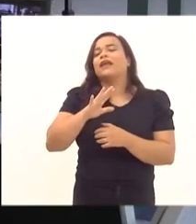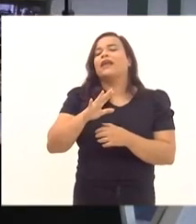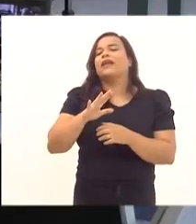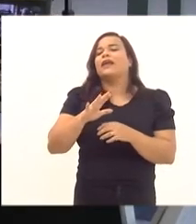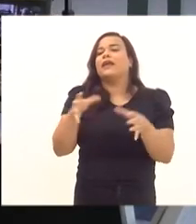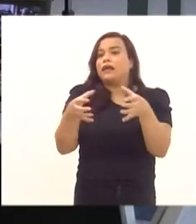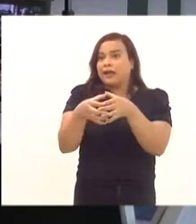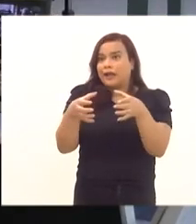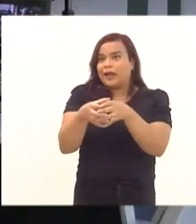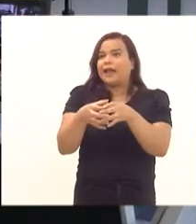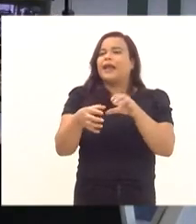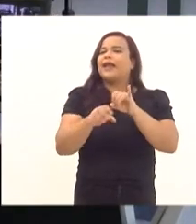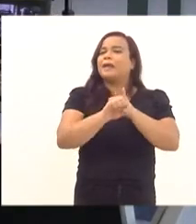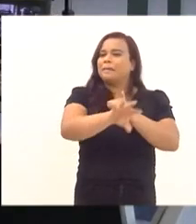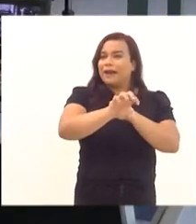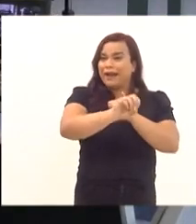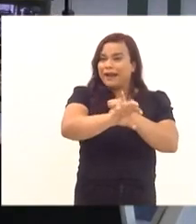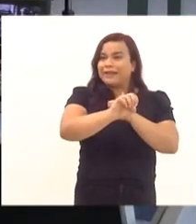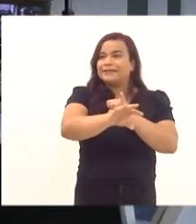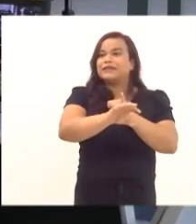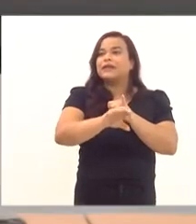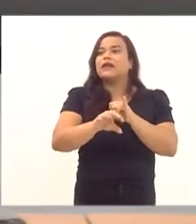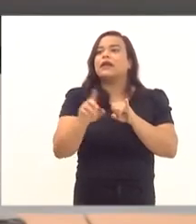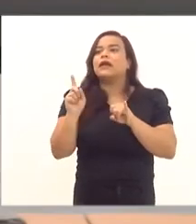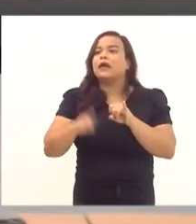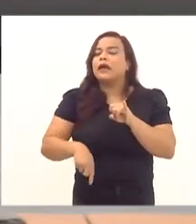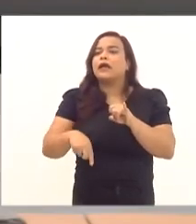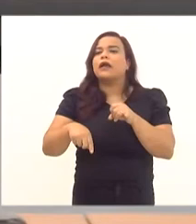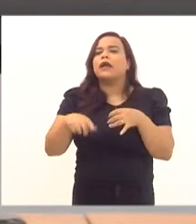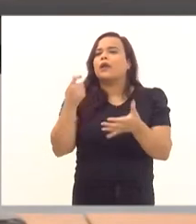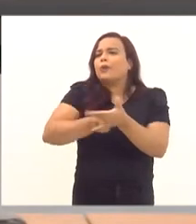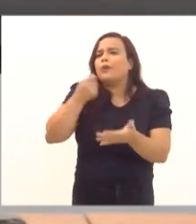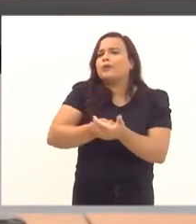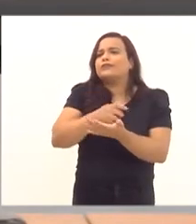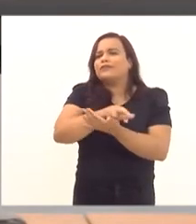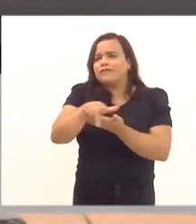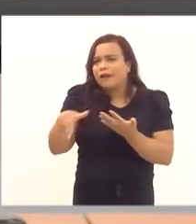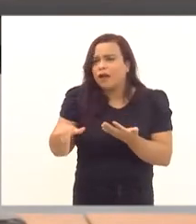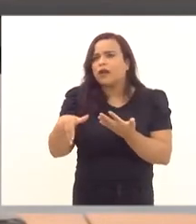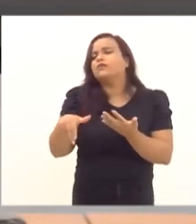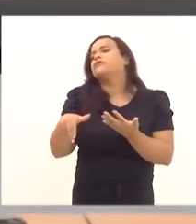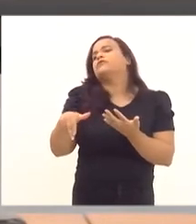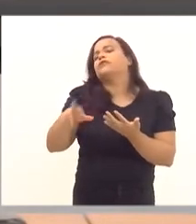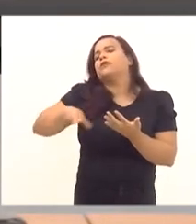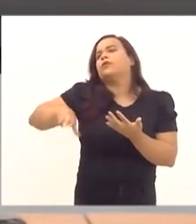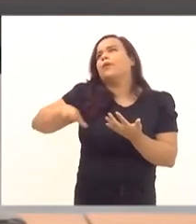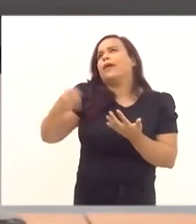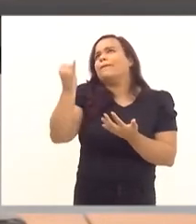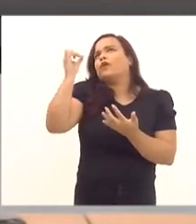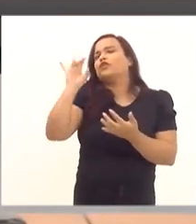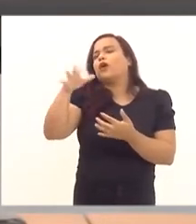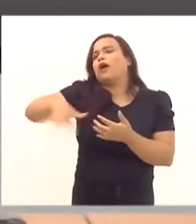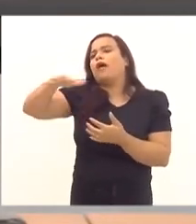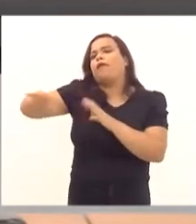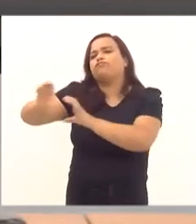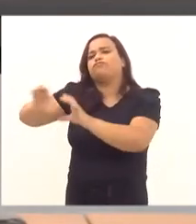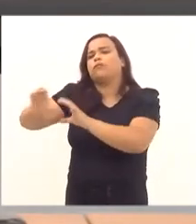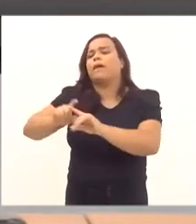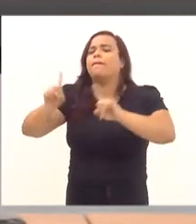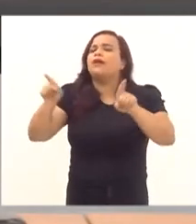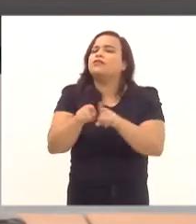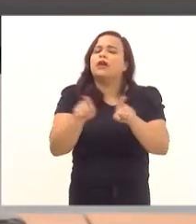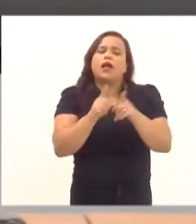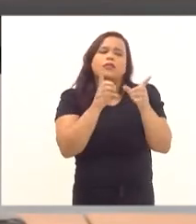Being a nossa gloriosa De Tantas lutas né importante não apenas no campo da comunicação nas lutas pela